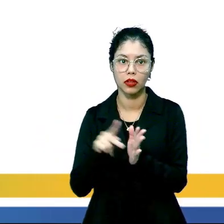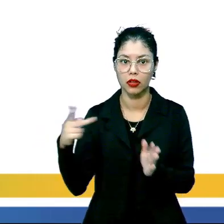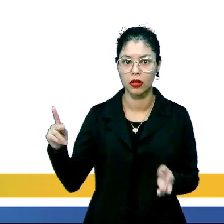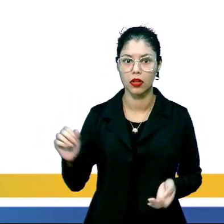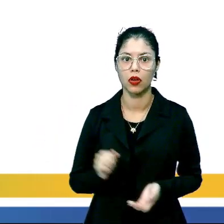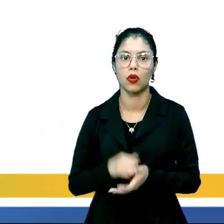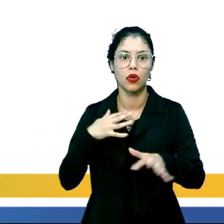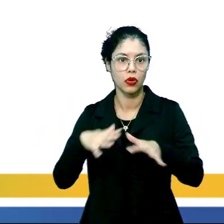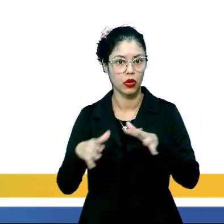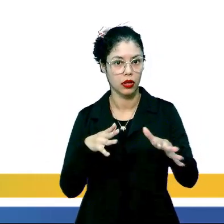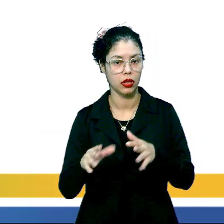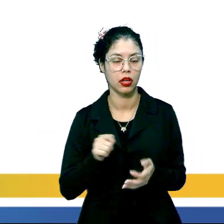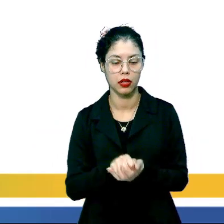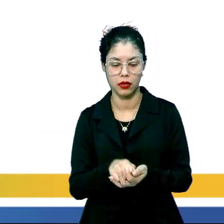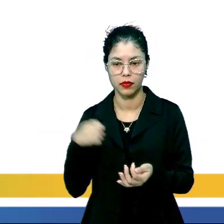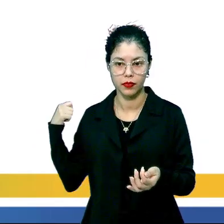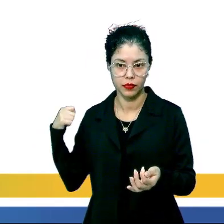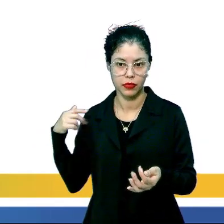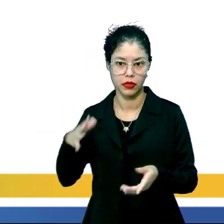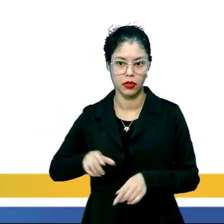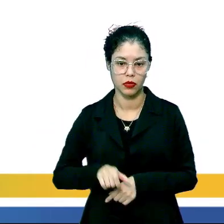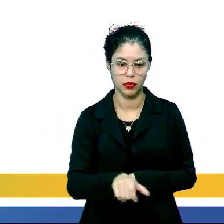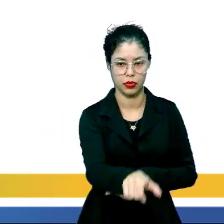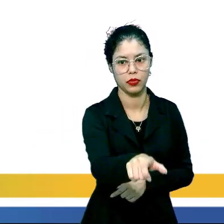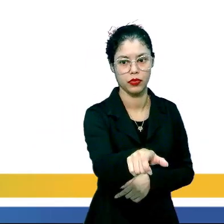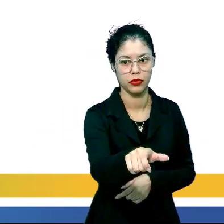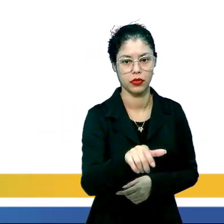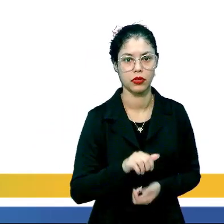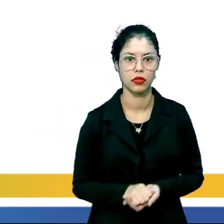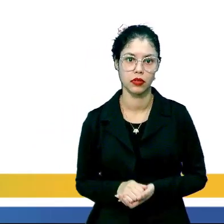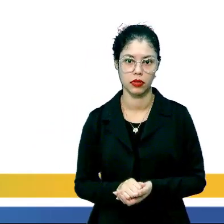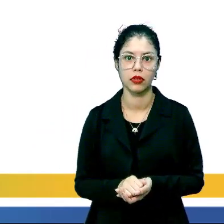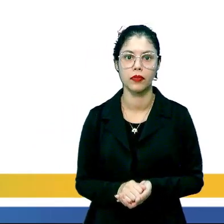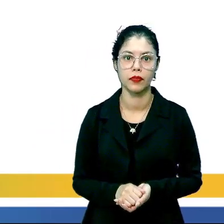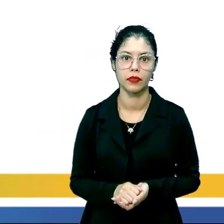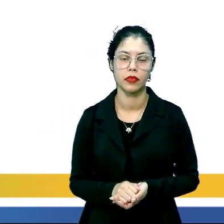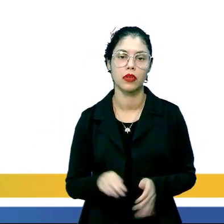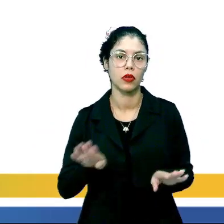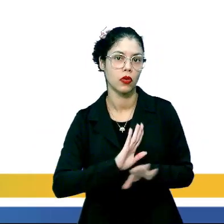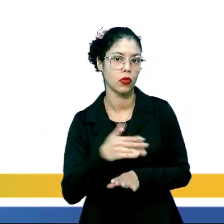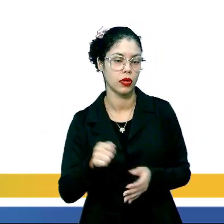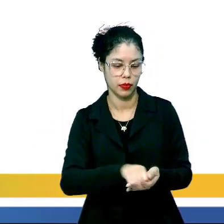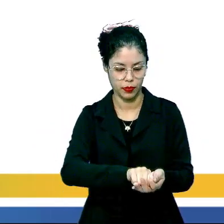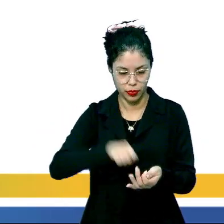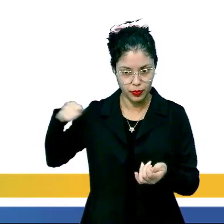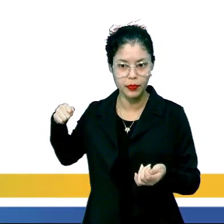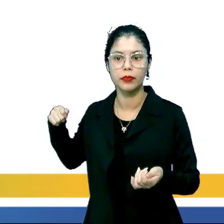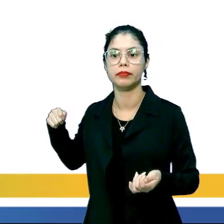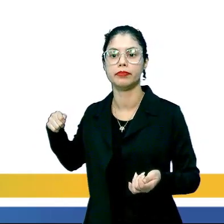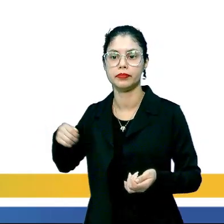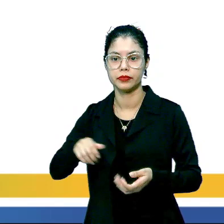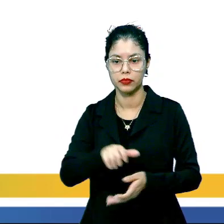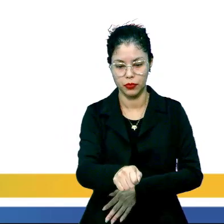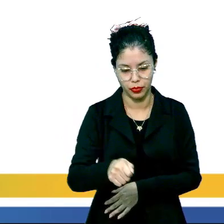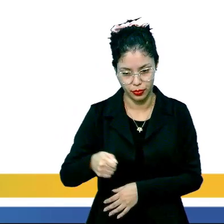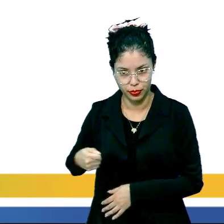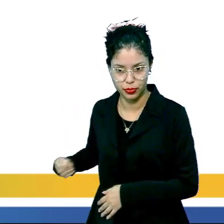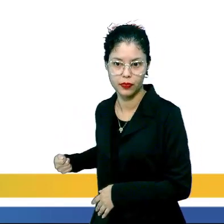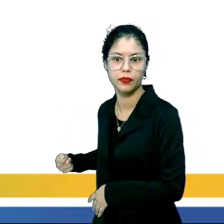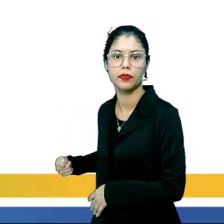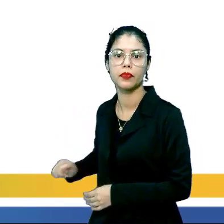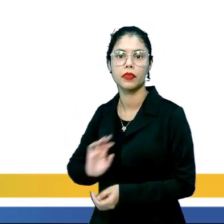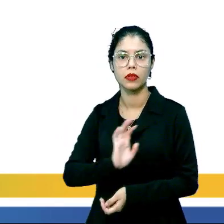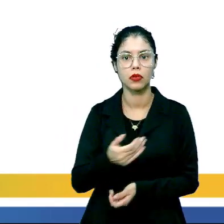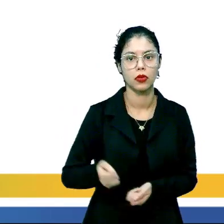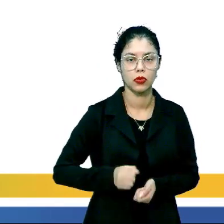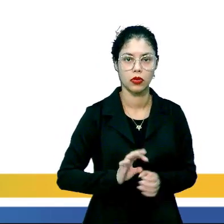aos movidos a corda, em que uma mola em seu interior é comprimida quando a criança puxa o carrinho para trás. Ao